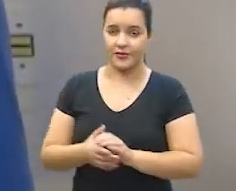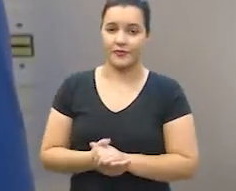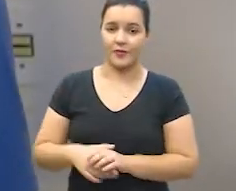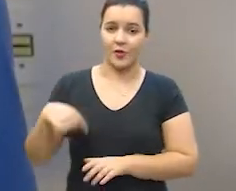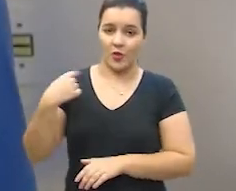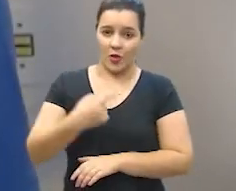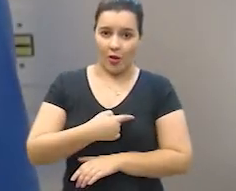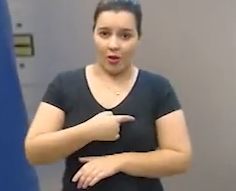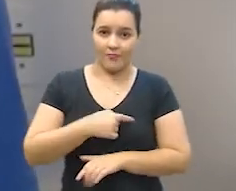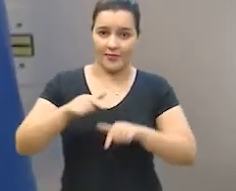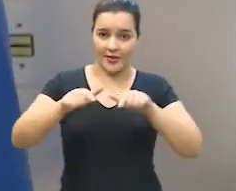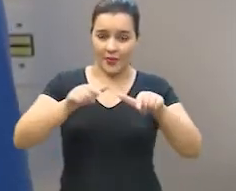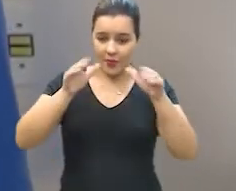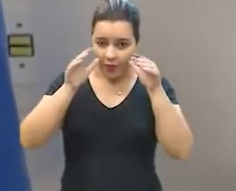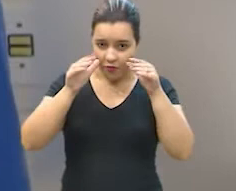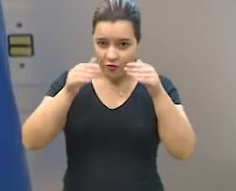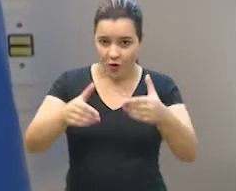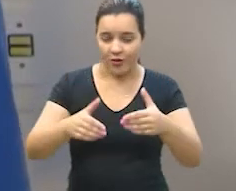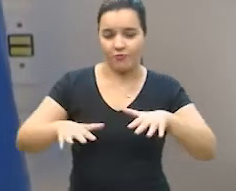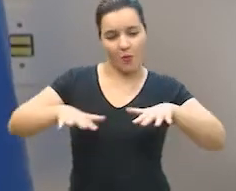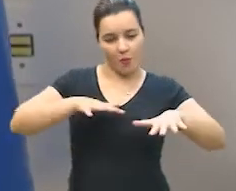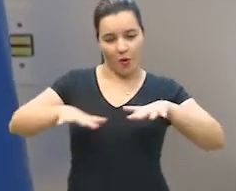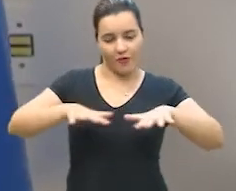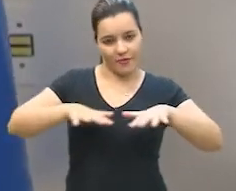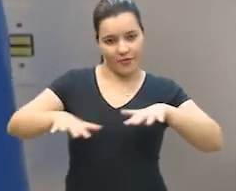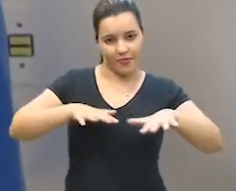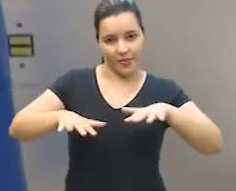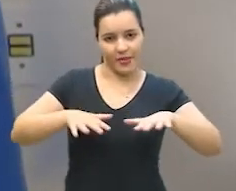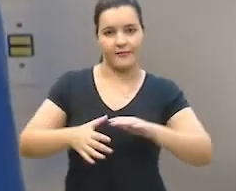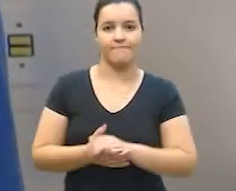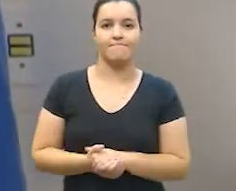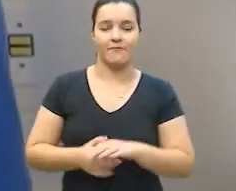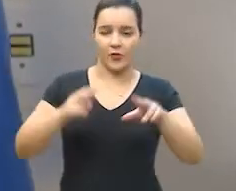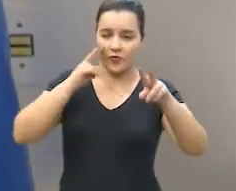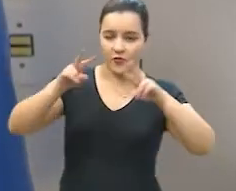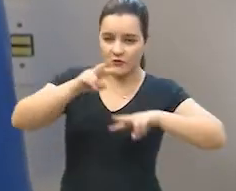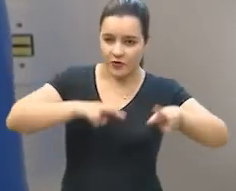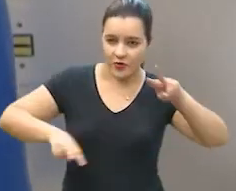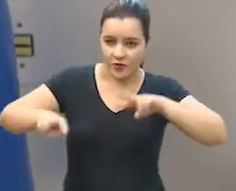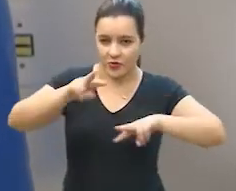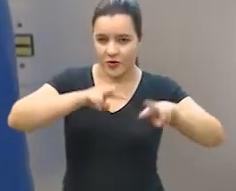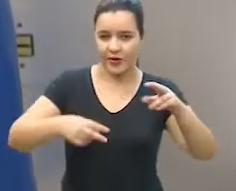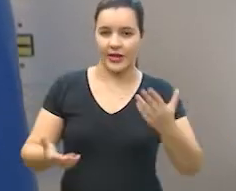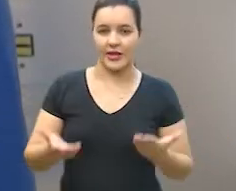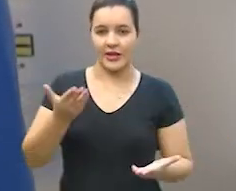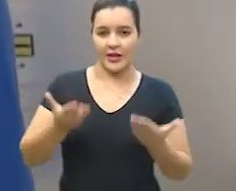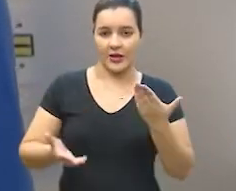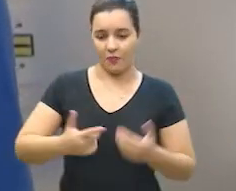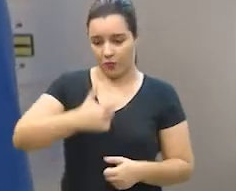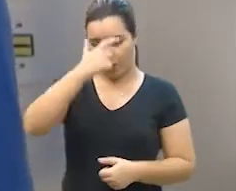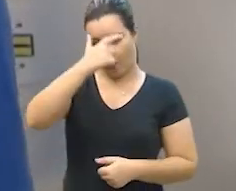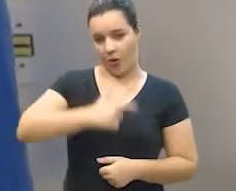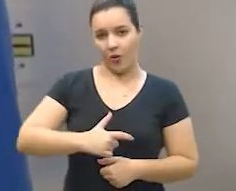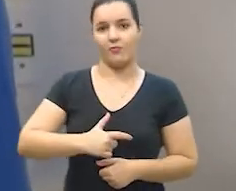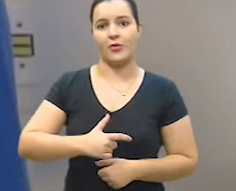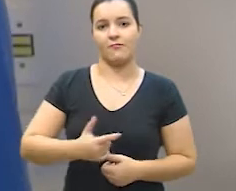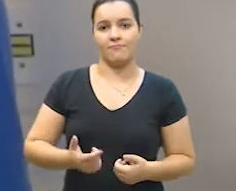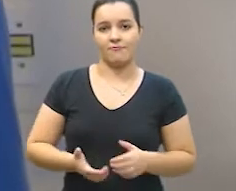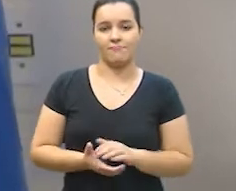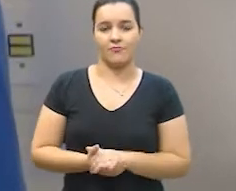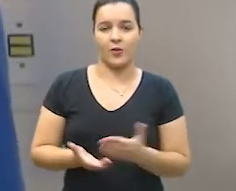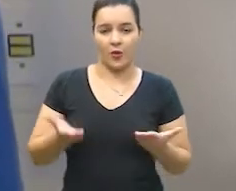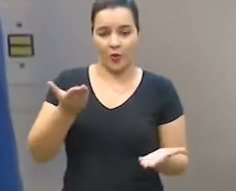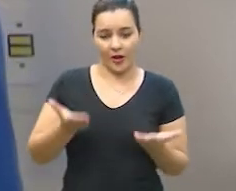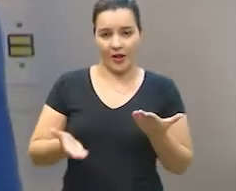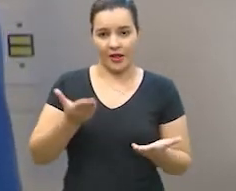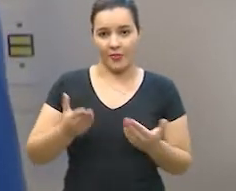a parte de coordenação motora fina, coordenação visomotora, uma coordenação de uma maneira global, para que no dia a dia